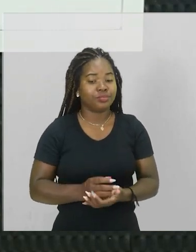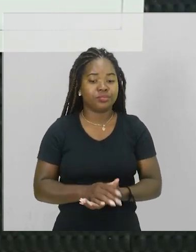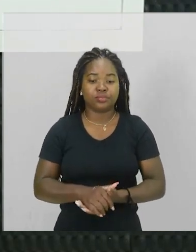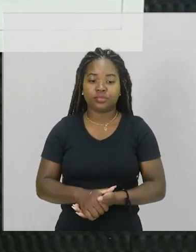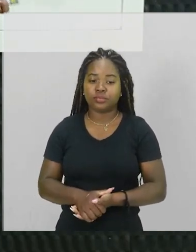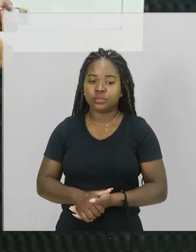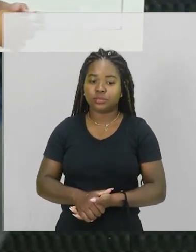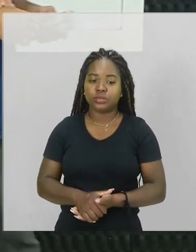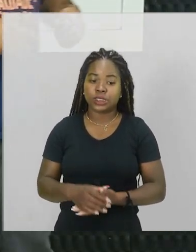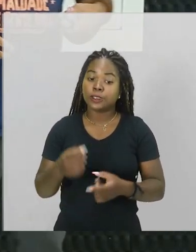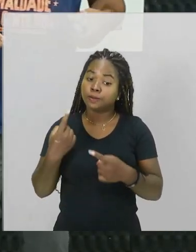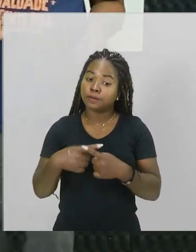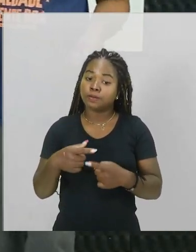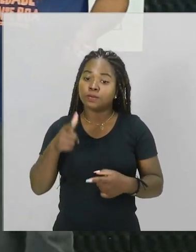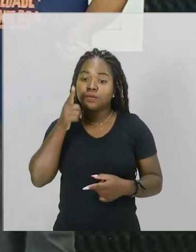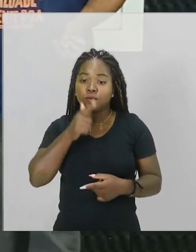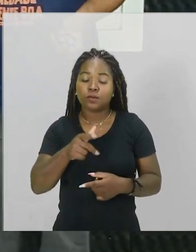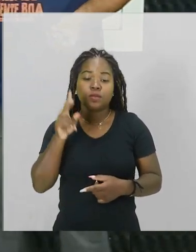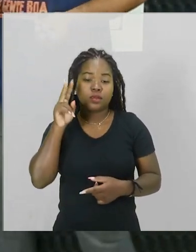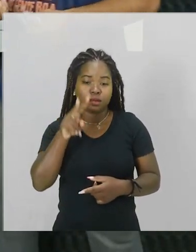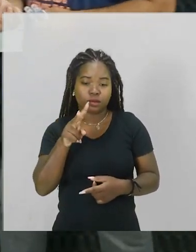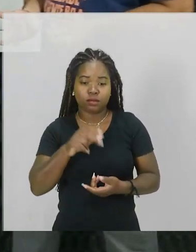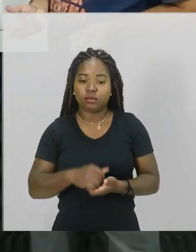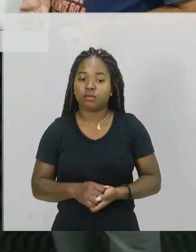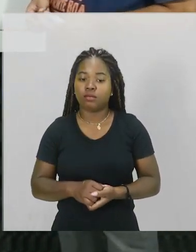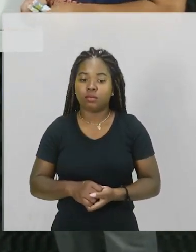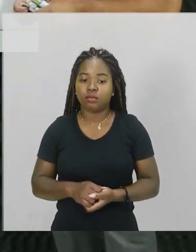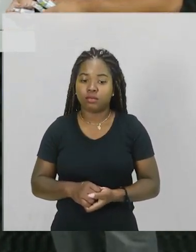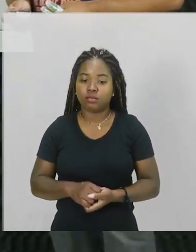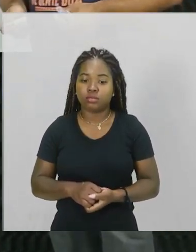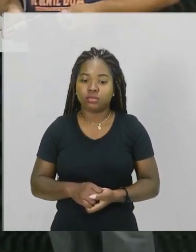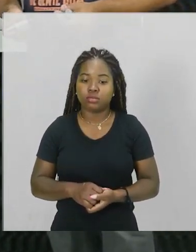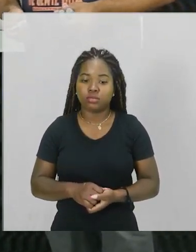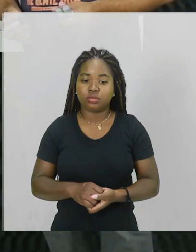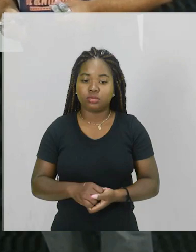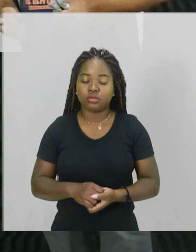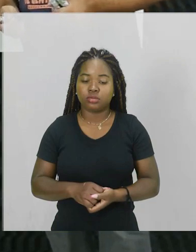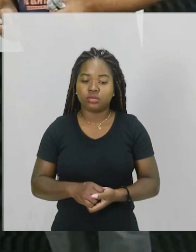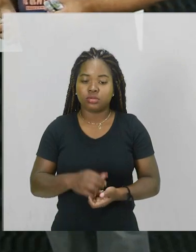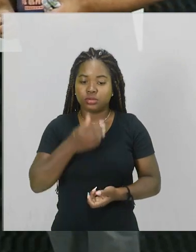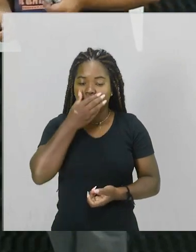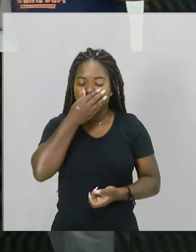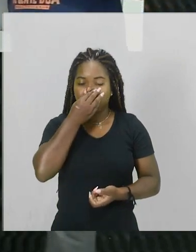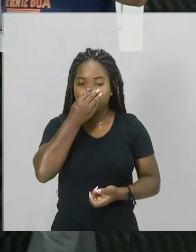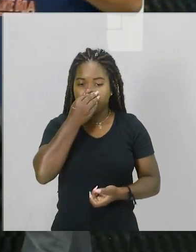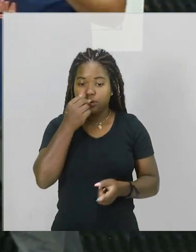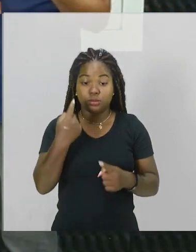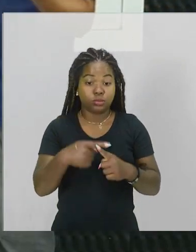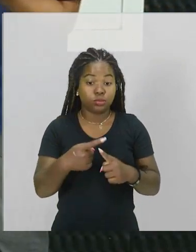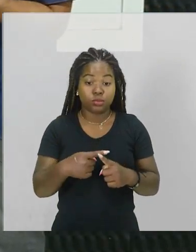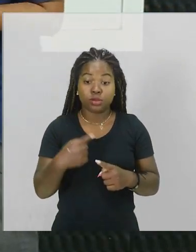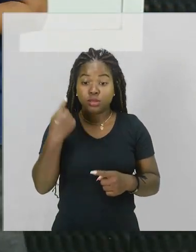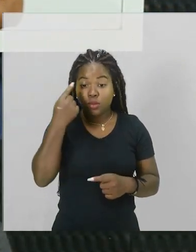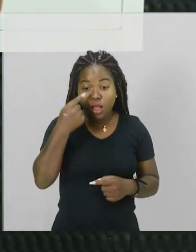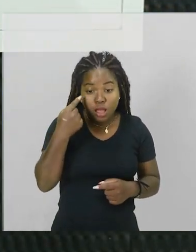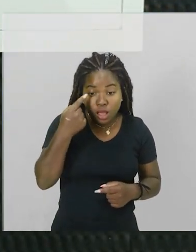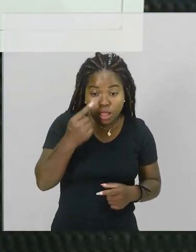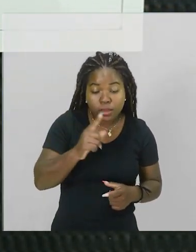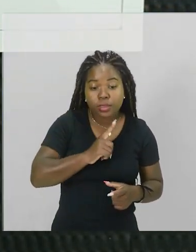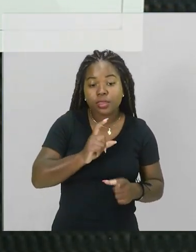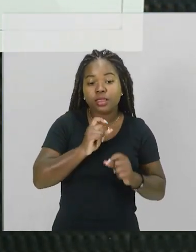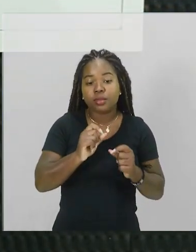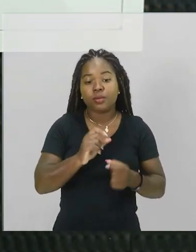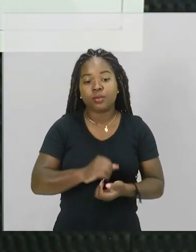Por que a gente consegue ver as coisas? A gente consegue ver as coisas, primeiro, né? Porque os nossos olhos têm a